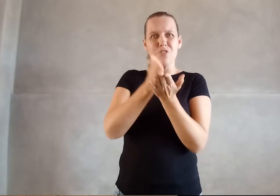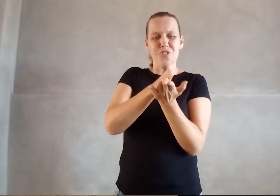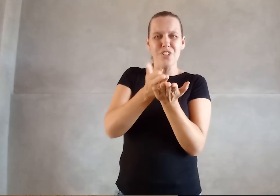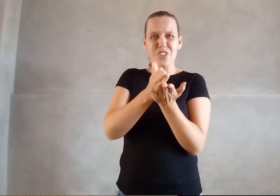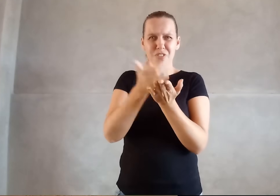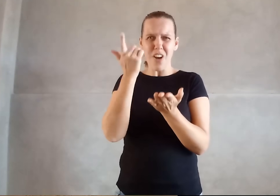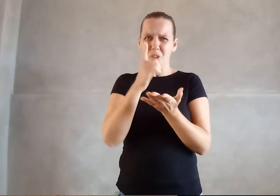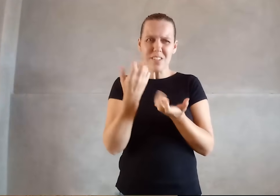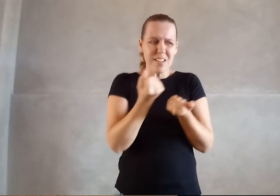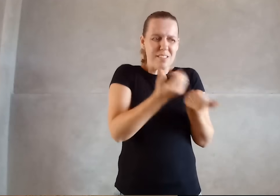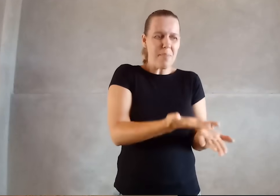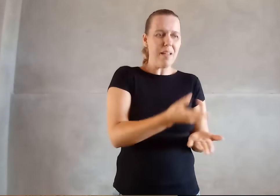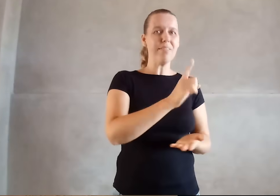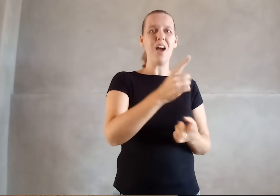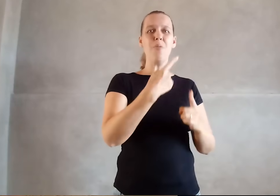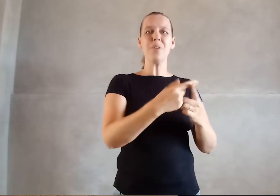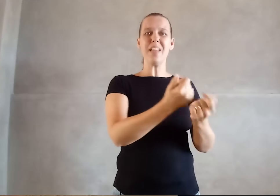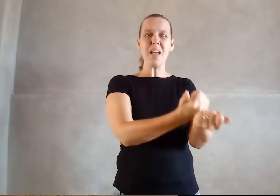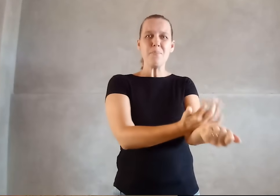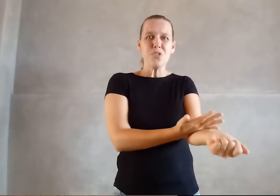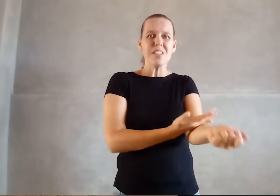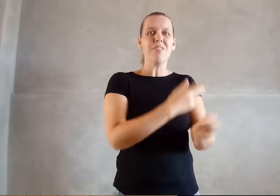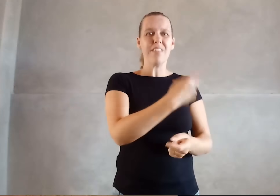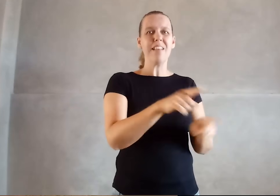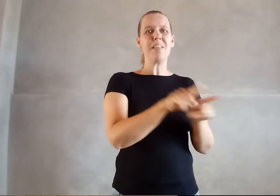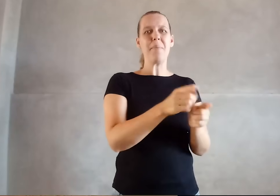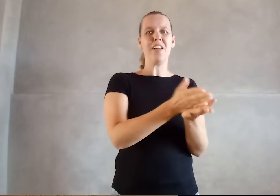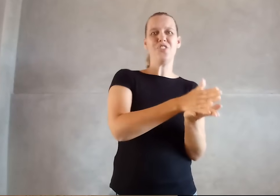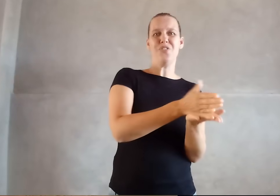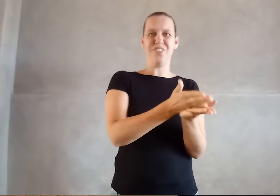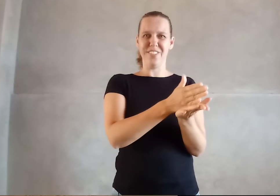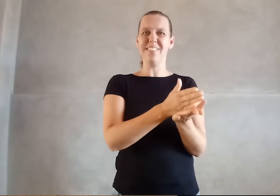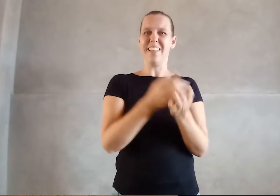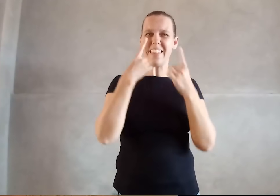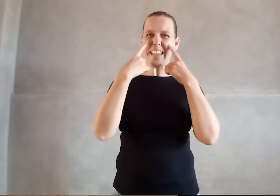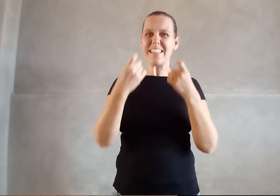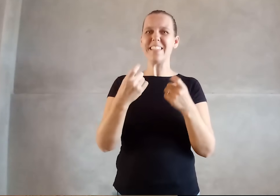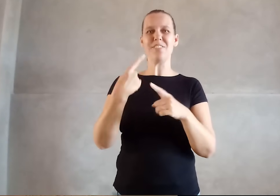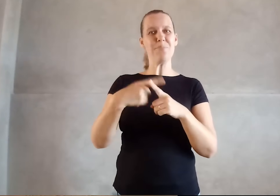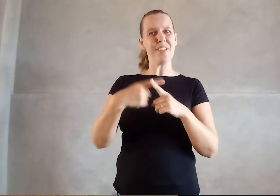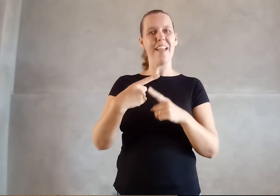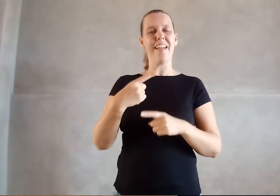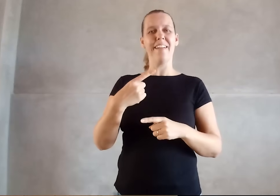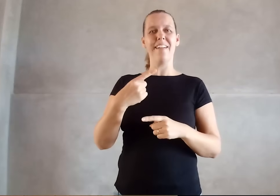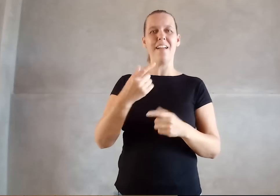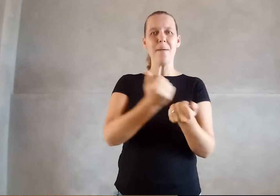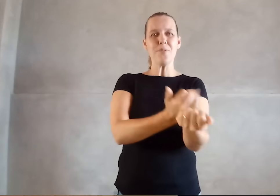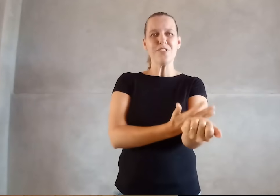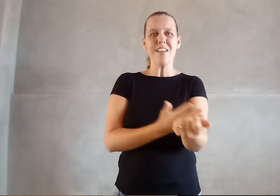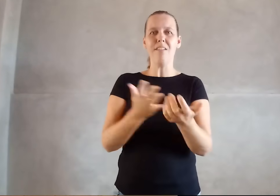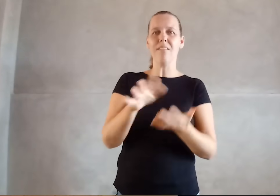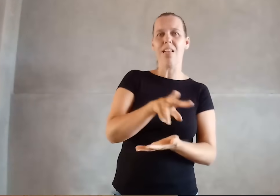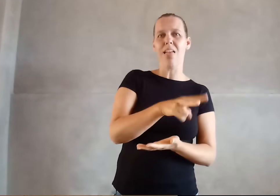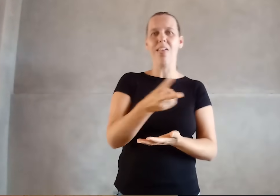dividido. Né? É interessante isso, as emoções elas ficam divididas. São exatamente emoções instáveis. Essa é mais